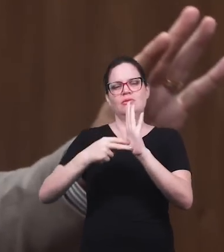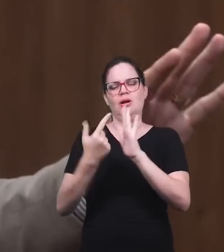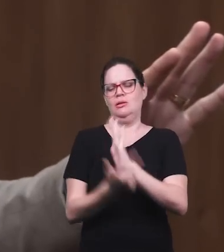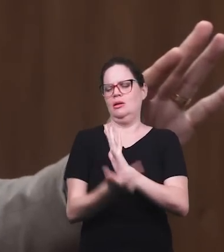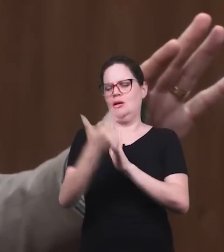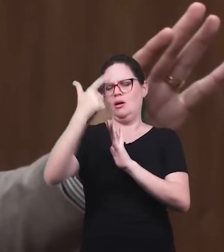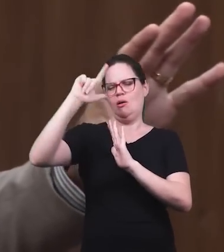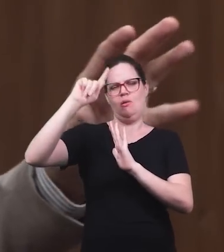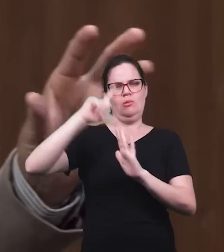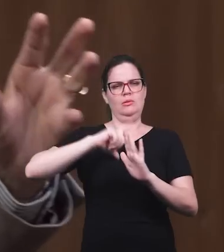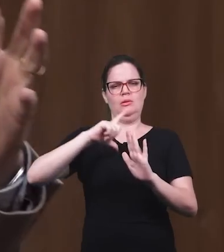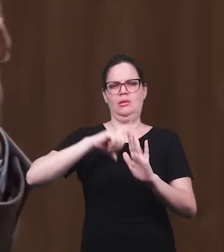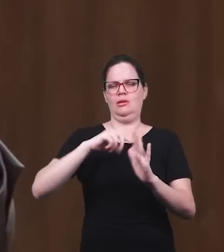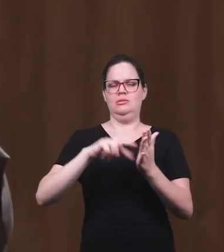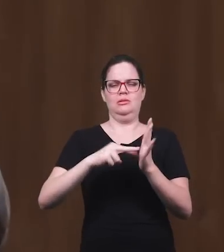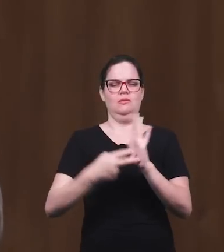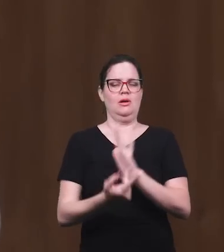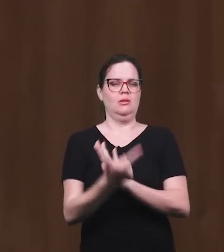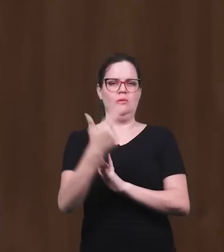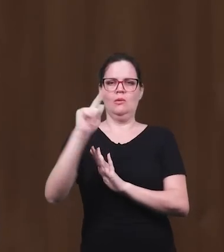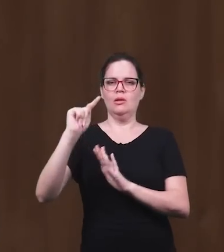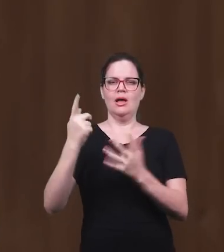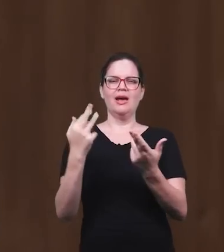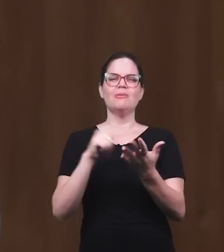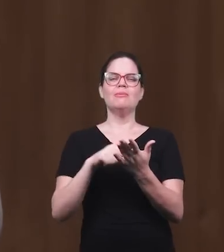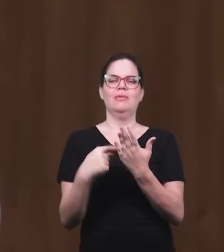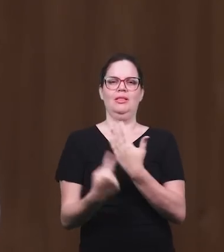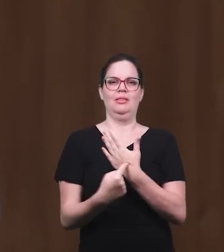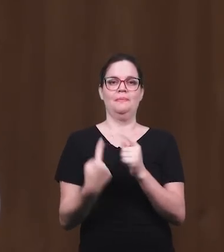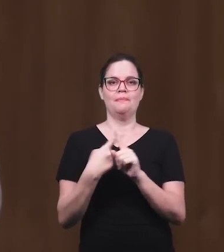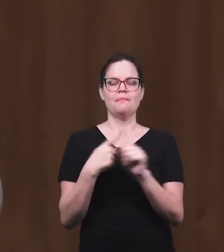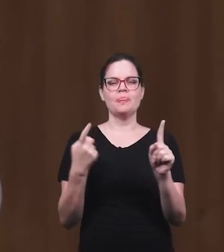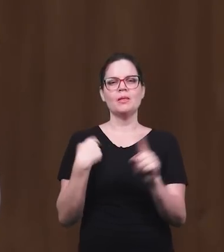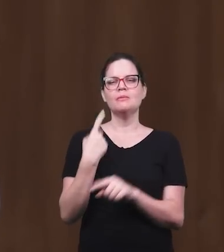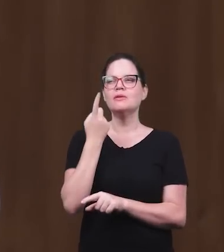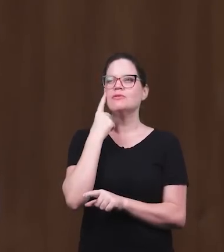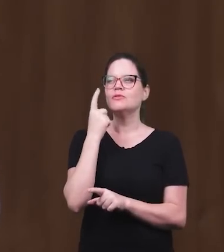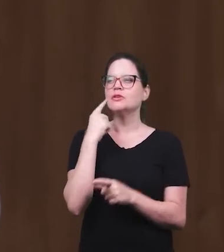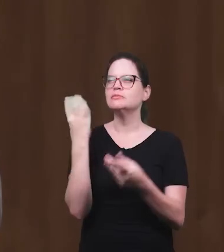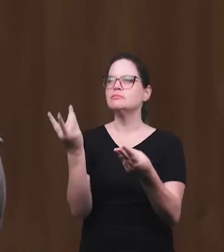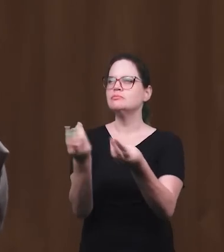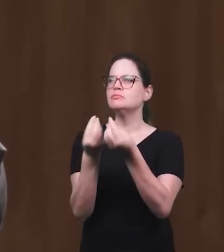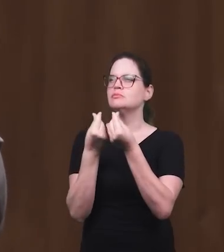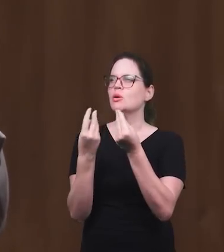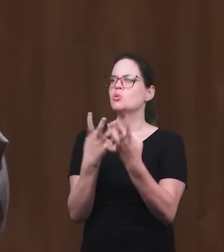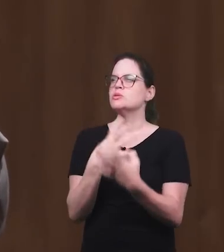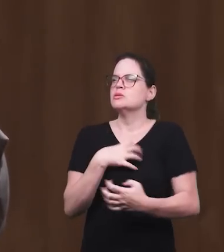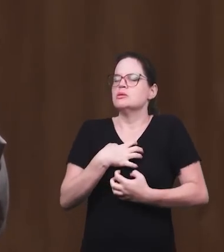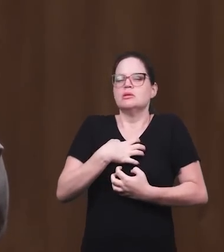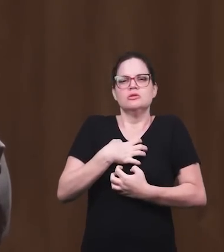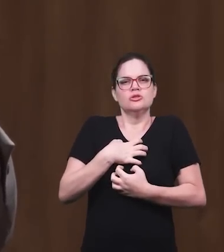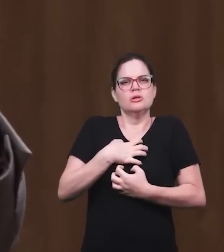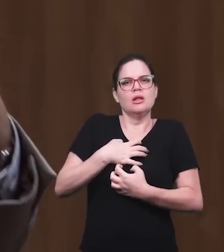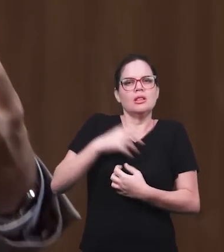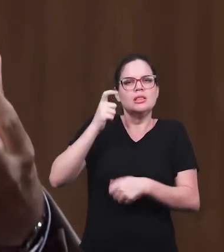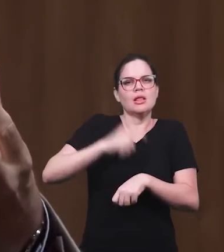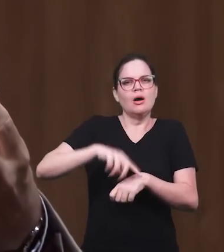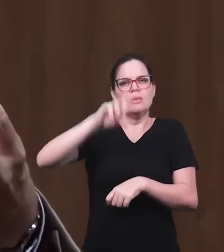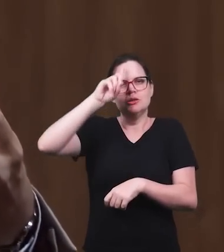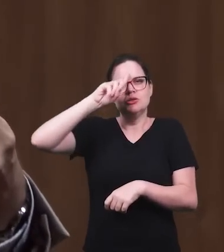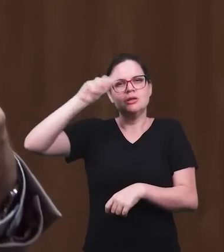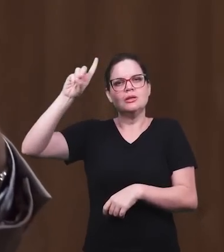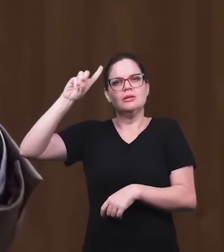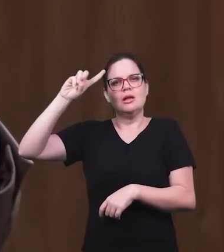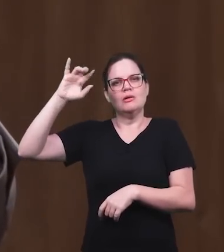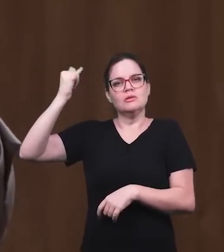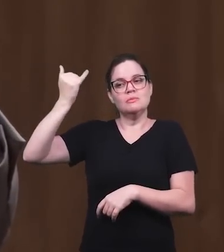tudo simbólico. Mas se detém a essência dele, ao sentimento que Deus te